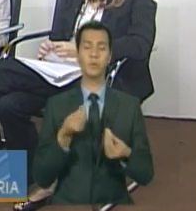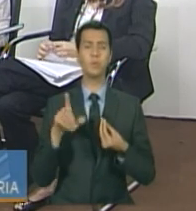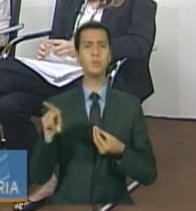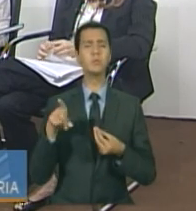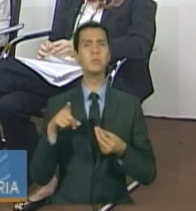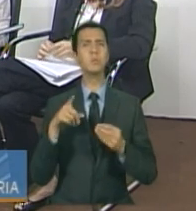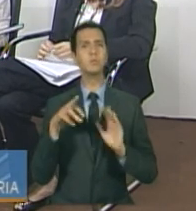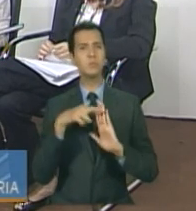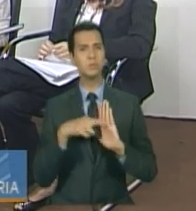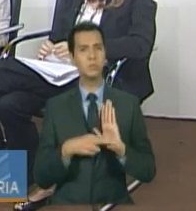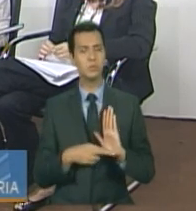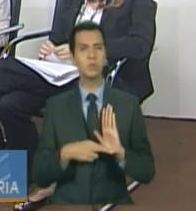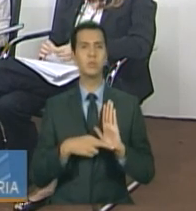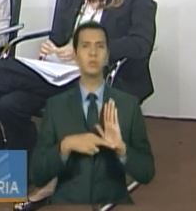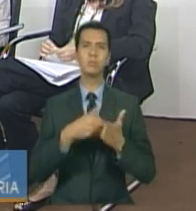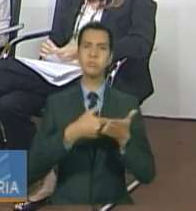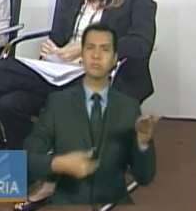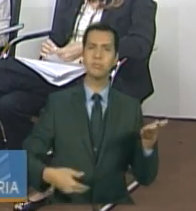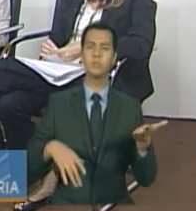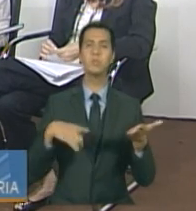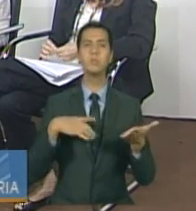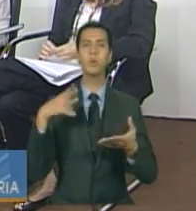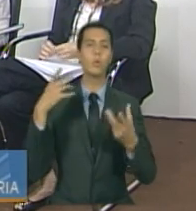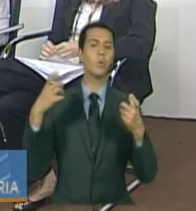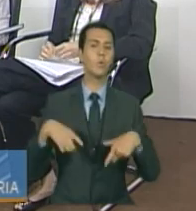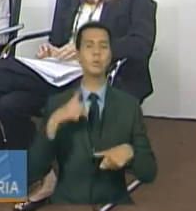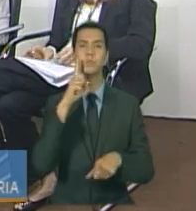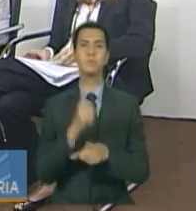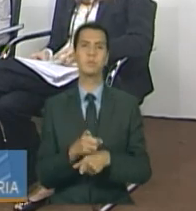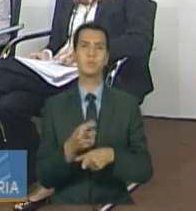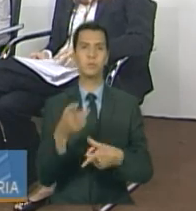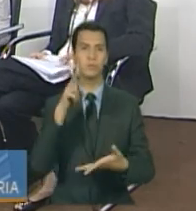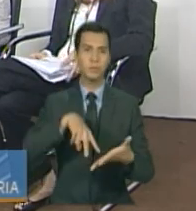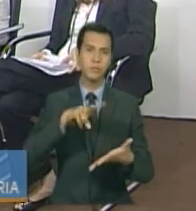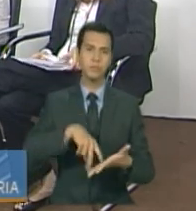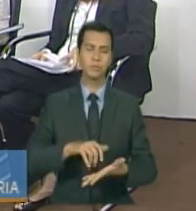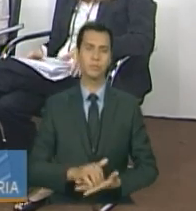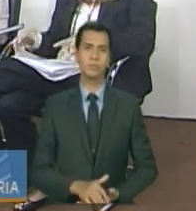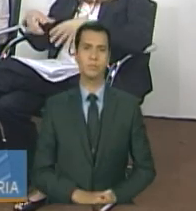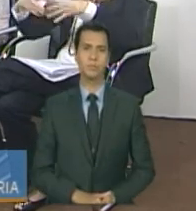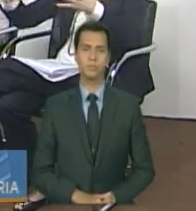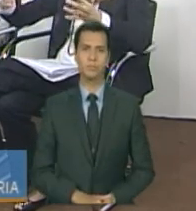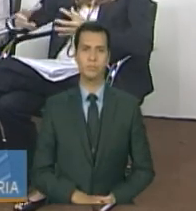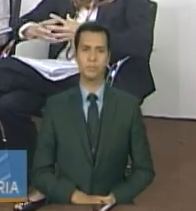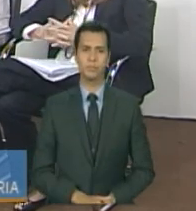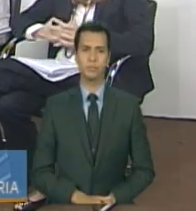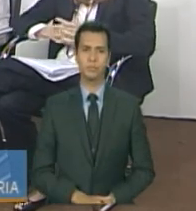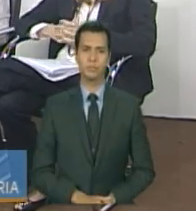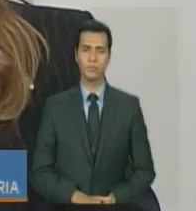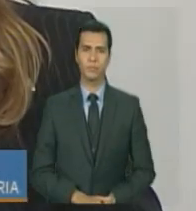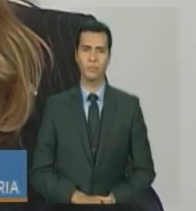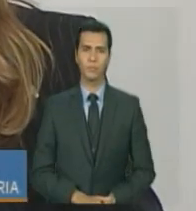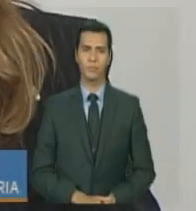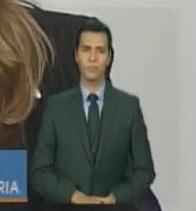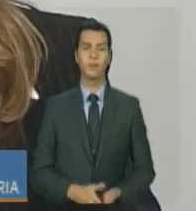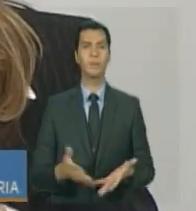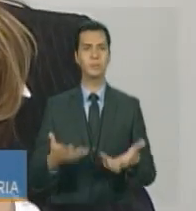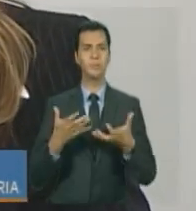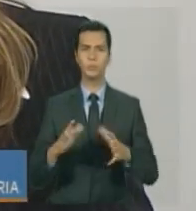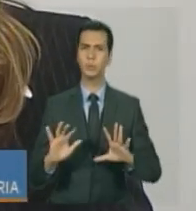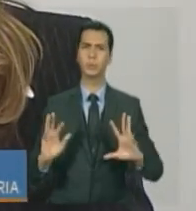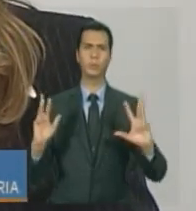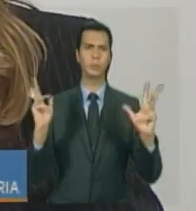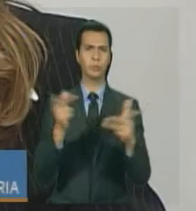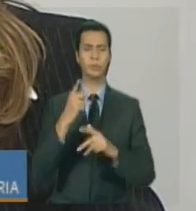Onde esses documentos e essas normativas estão disponíveis? Bem, Renata, a gente, para garantir o acesso de todos